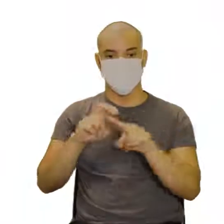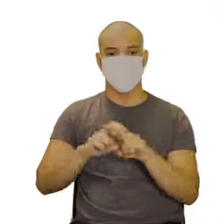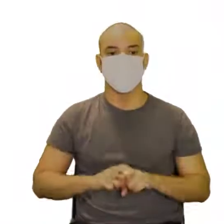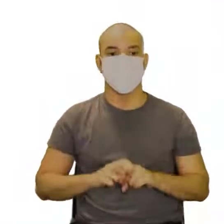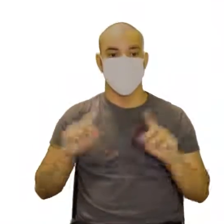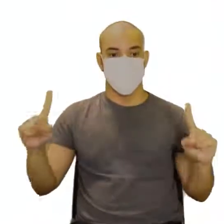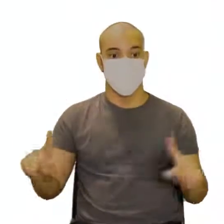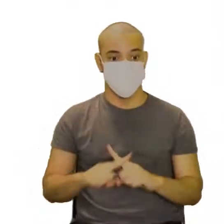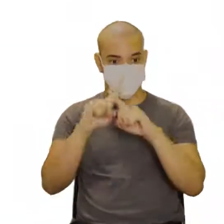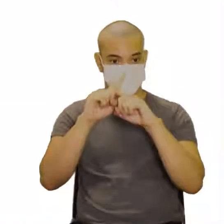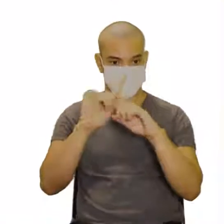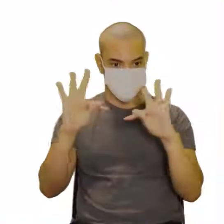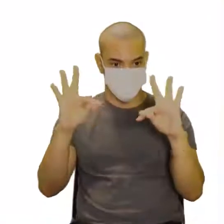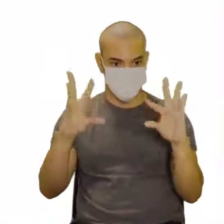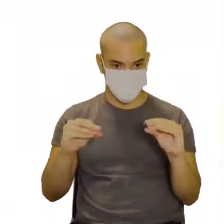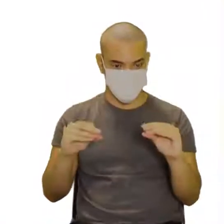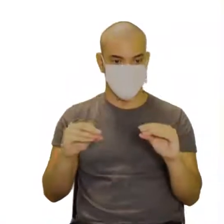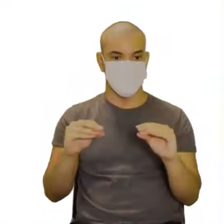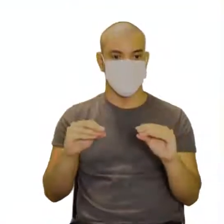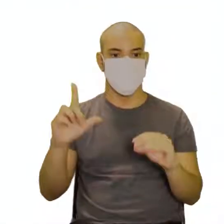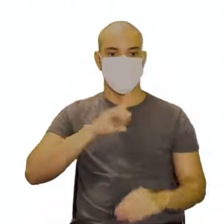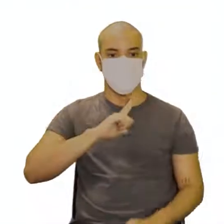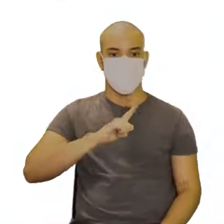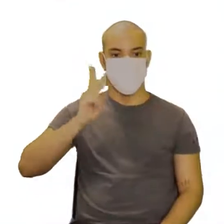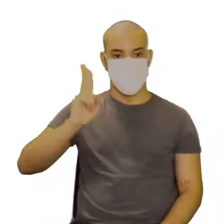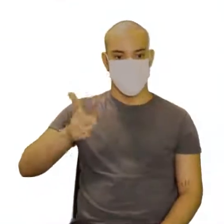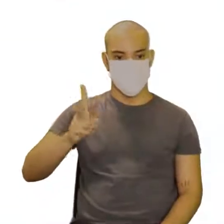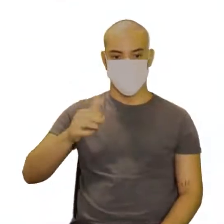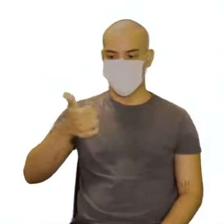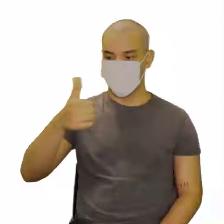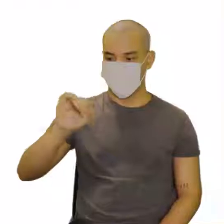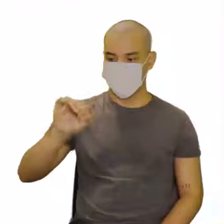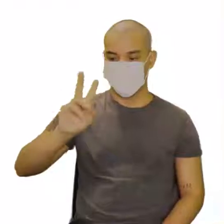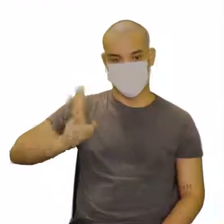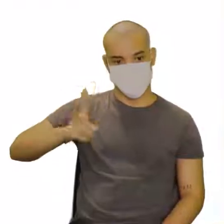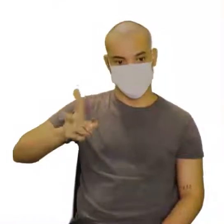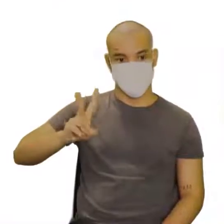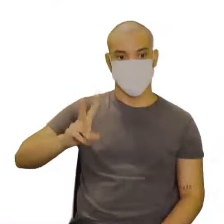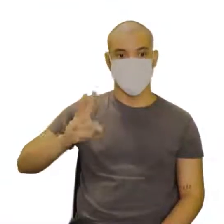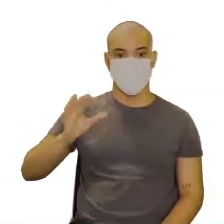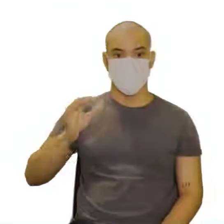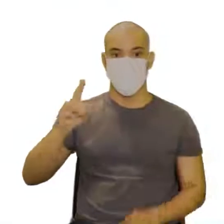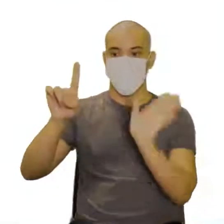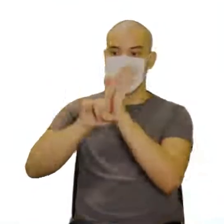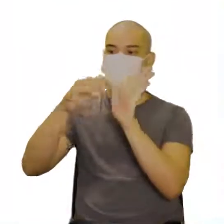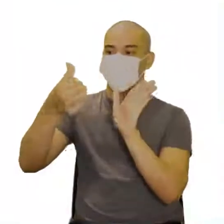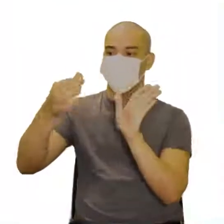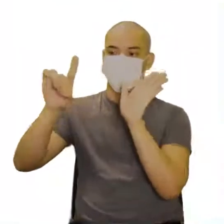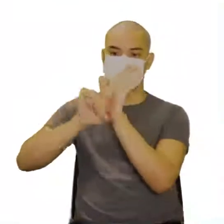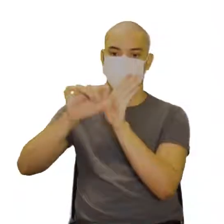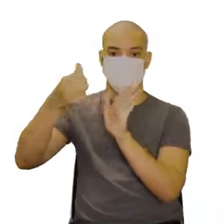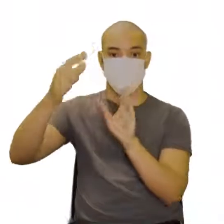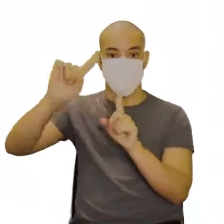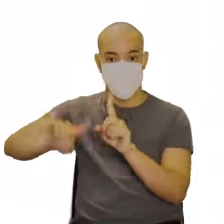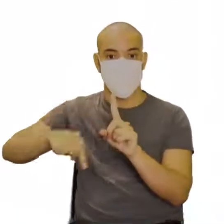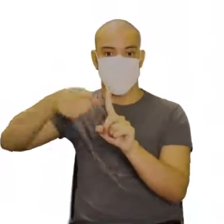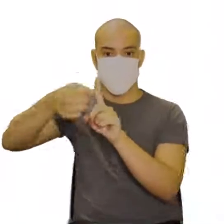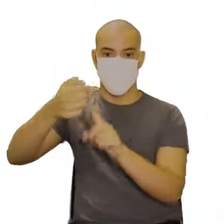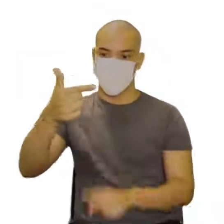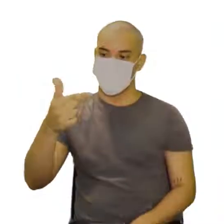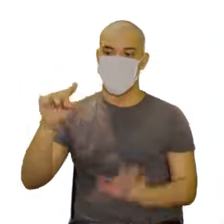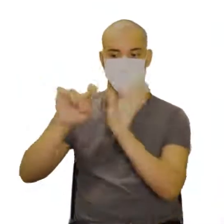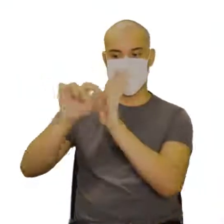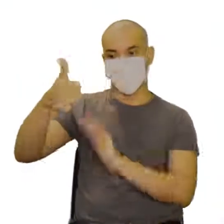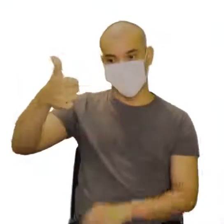Multiplica aqui, conserva a base e soma o expoente, menos 6 mais menos 6. E aqui